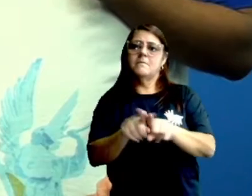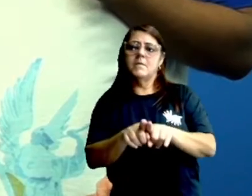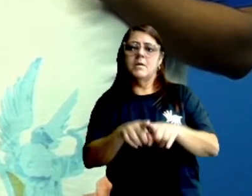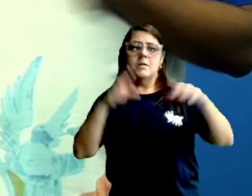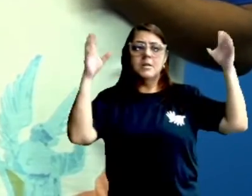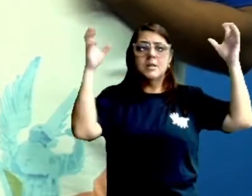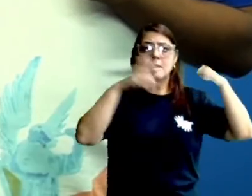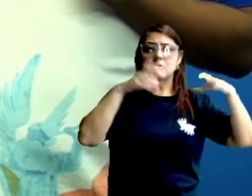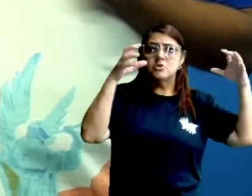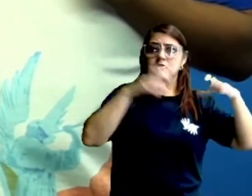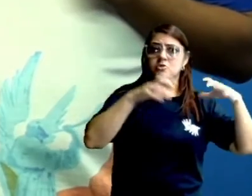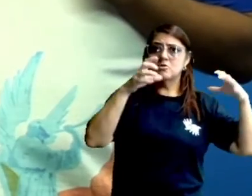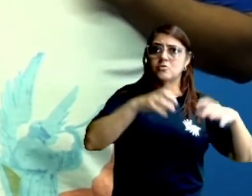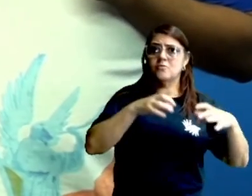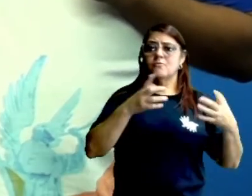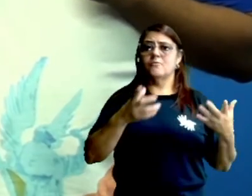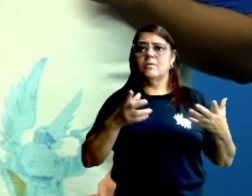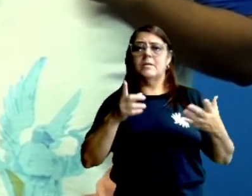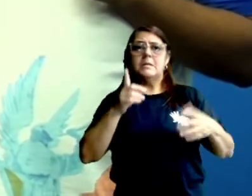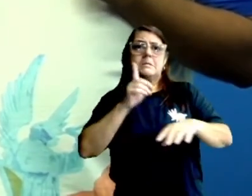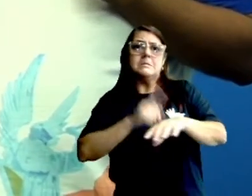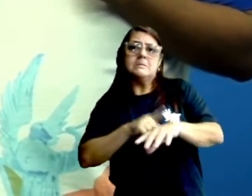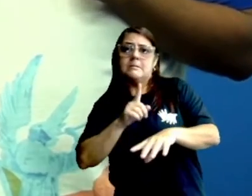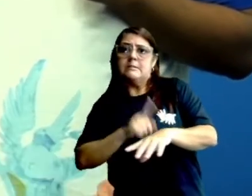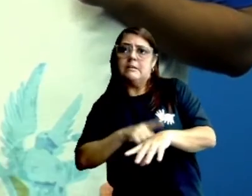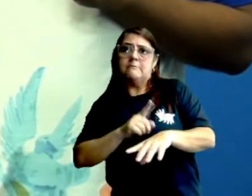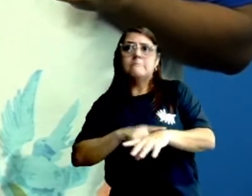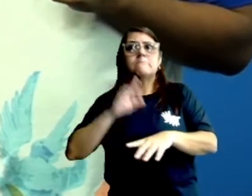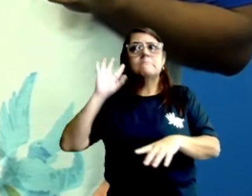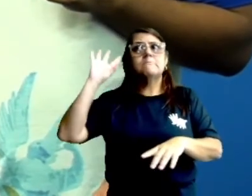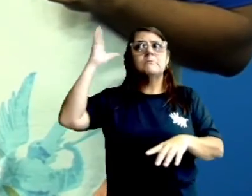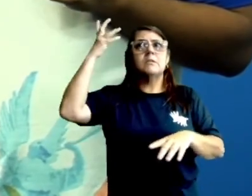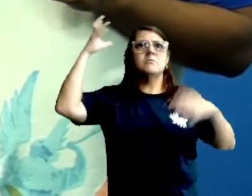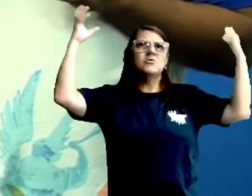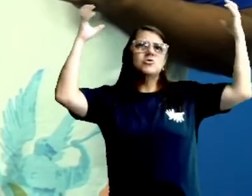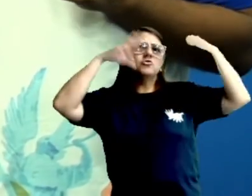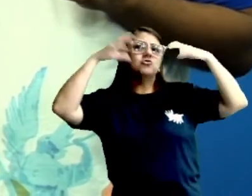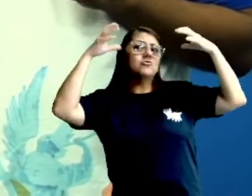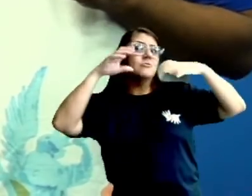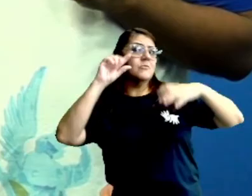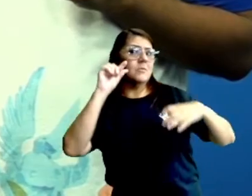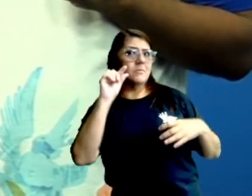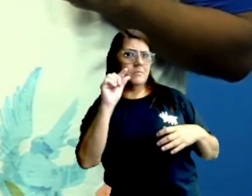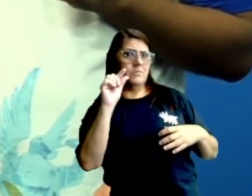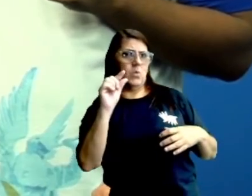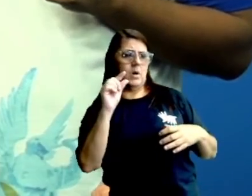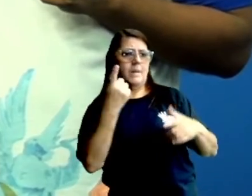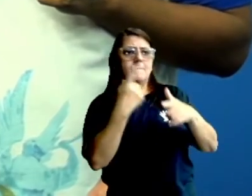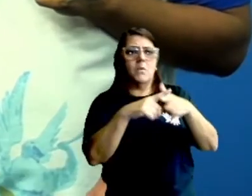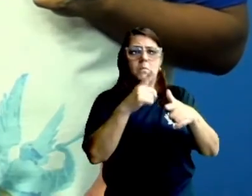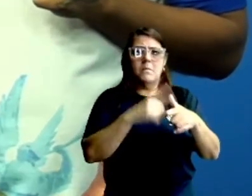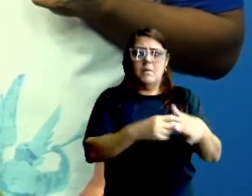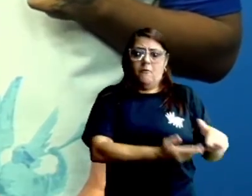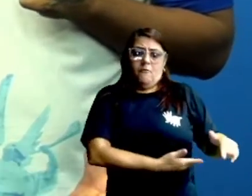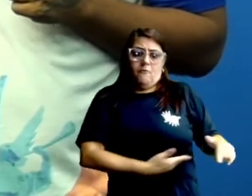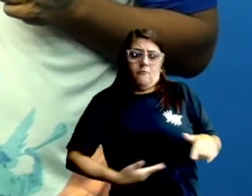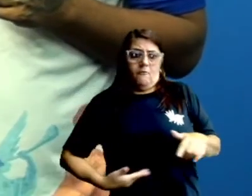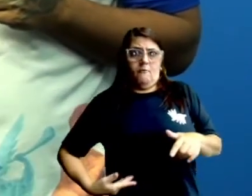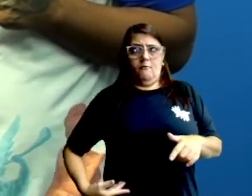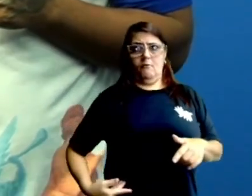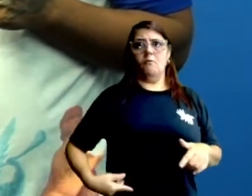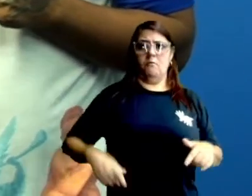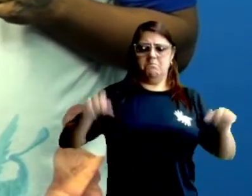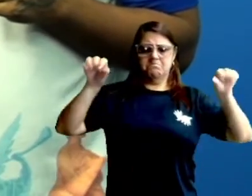da chuva e tem a pedra do tempo que se ouve a pouco então a gente tem um crises de fome muito sérias